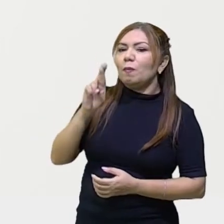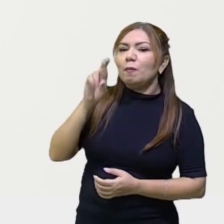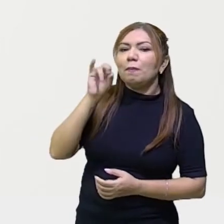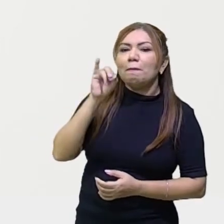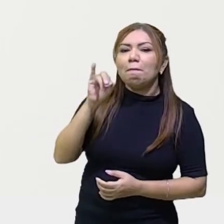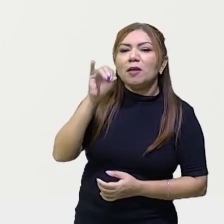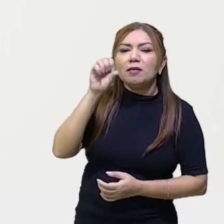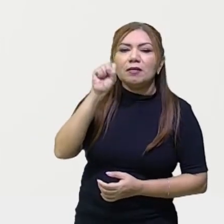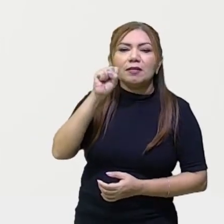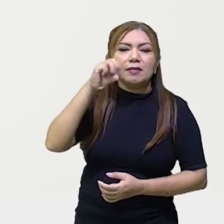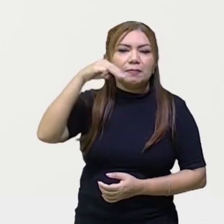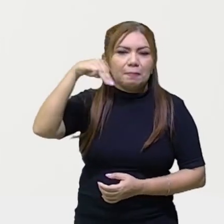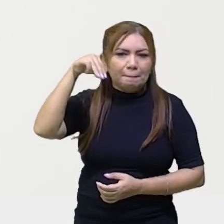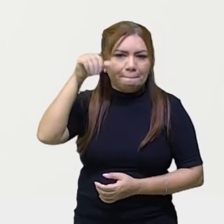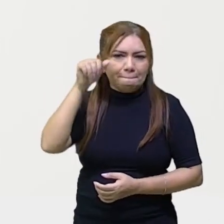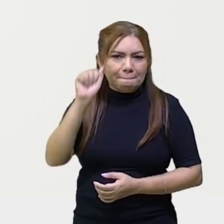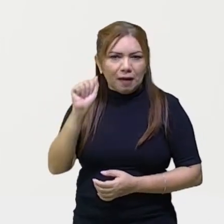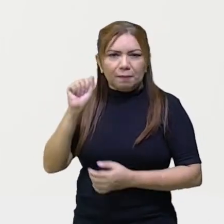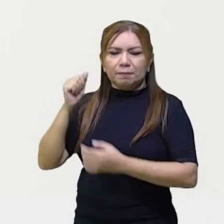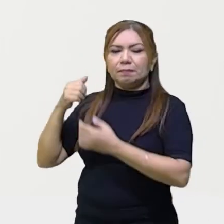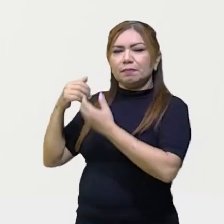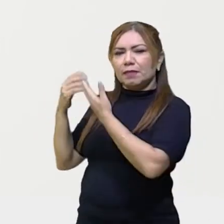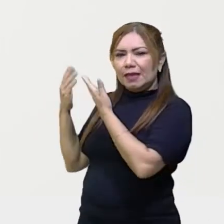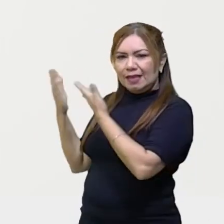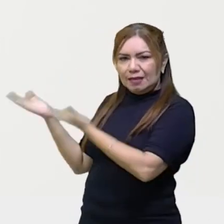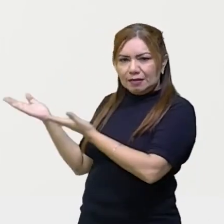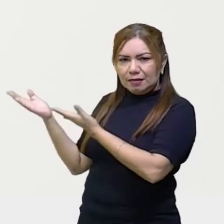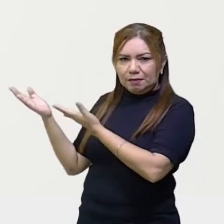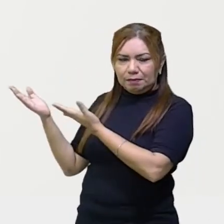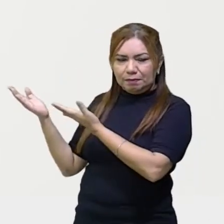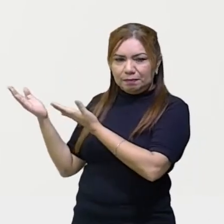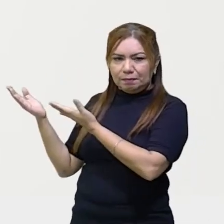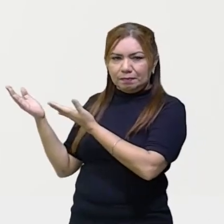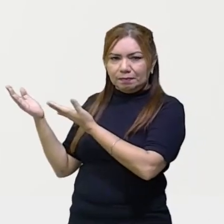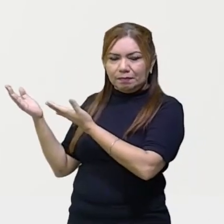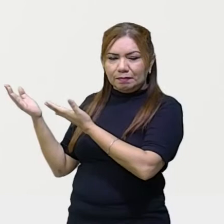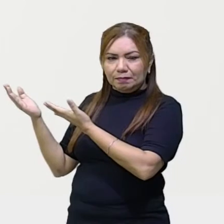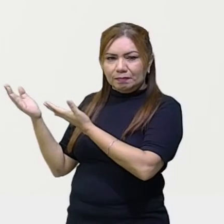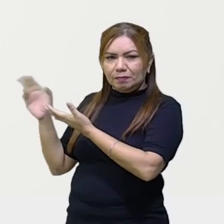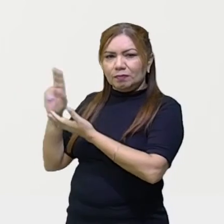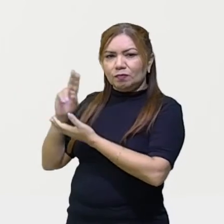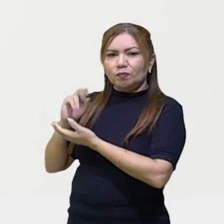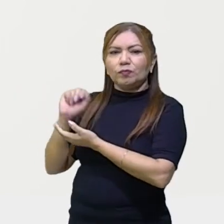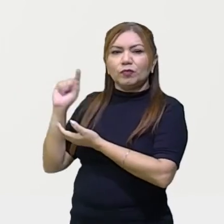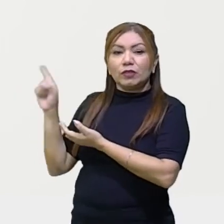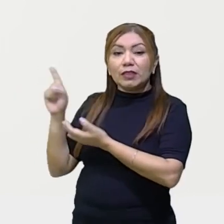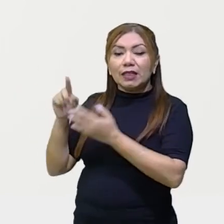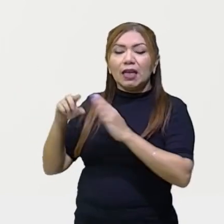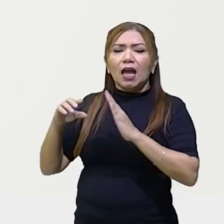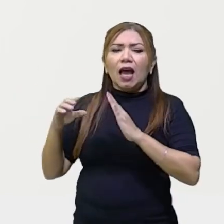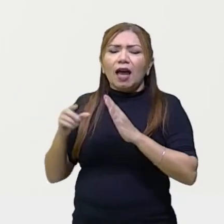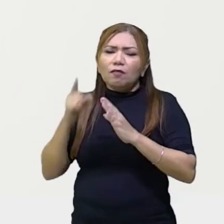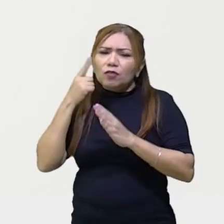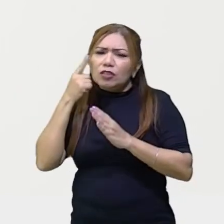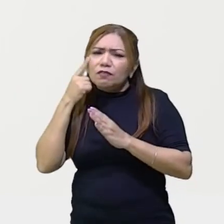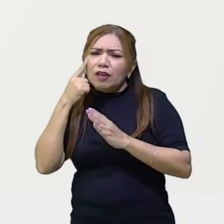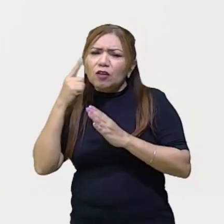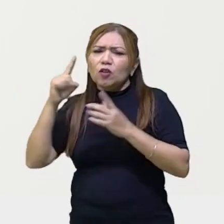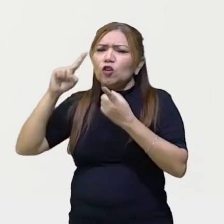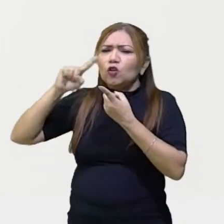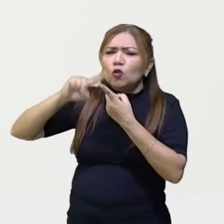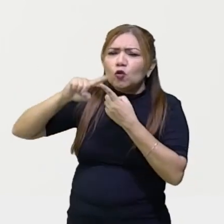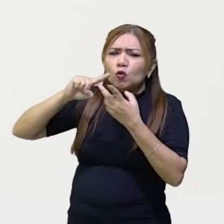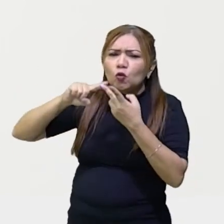tela para vocês aí um prisma pentagonal esse Prisma ele possui 10 vértices